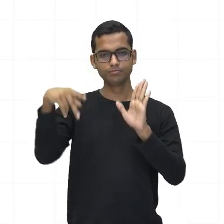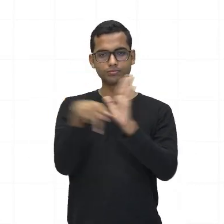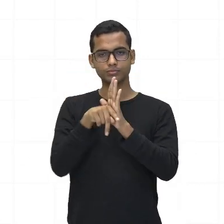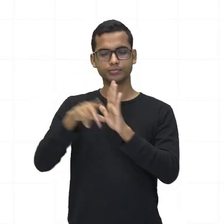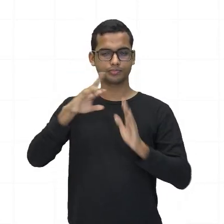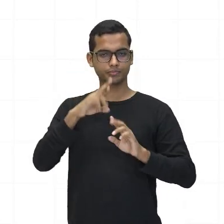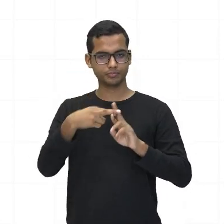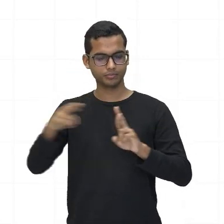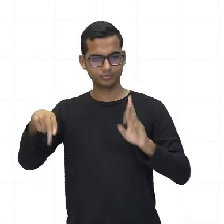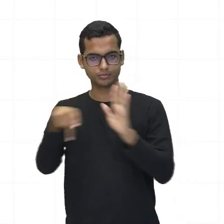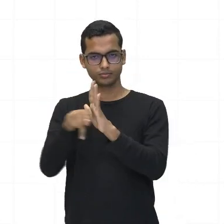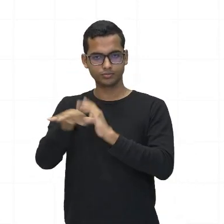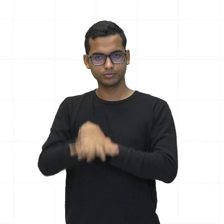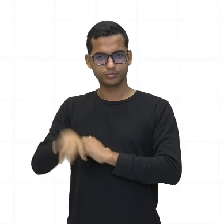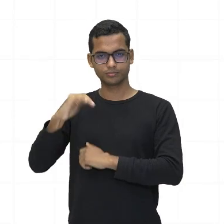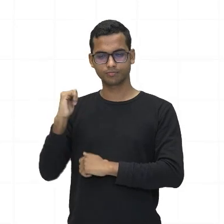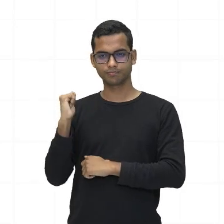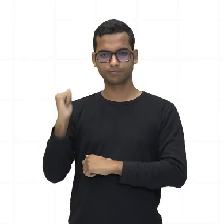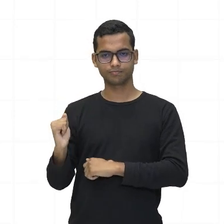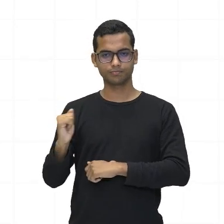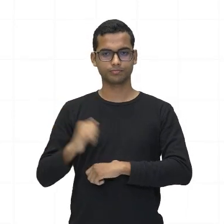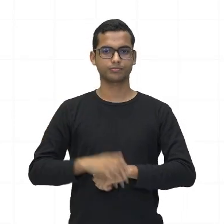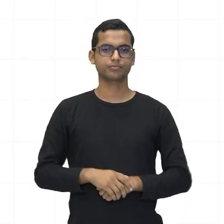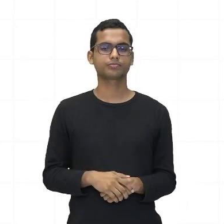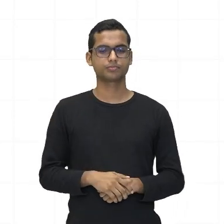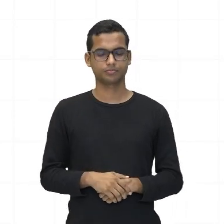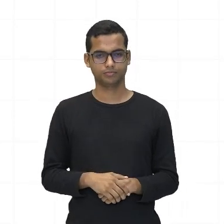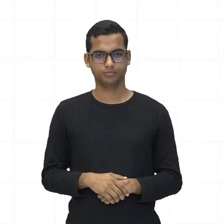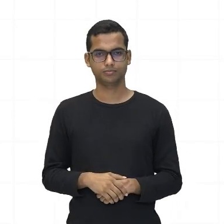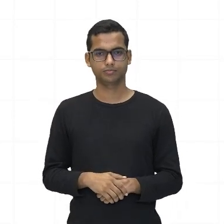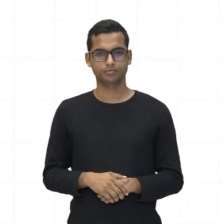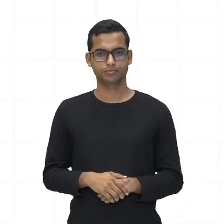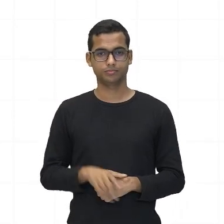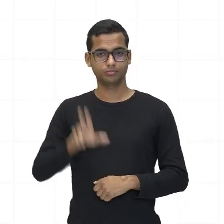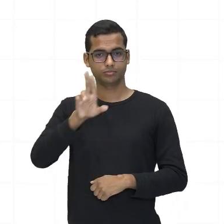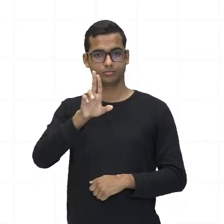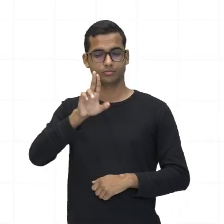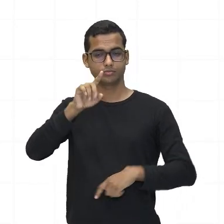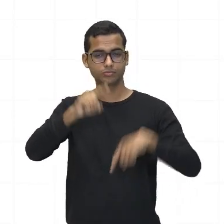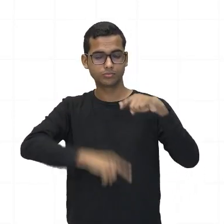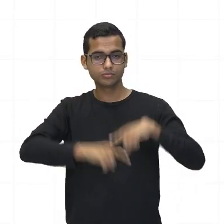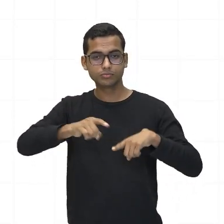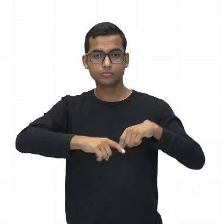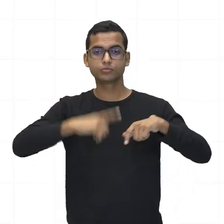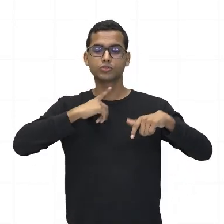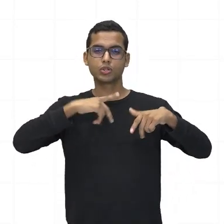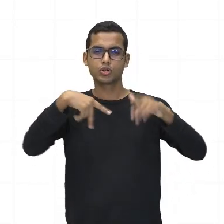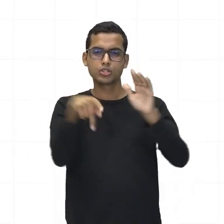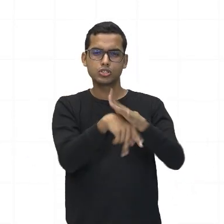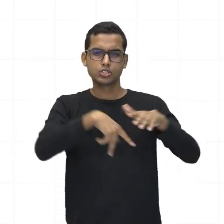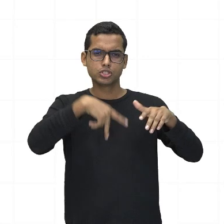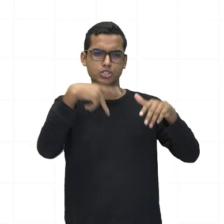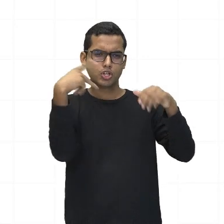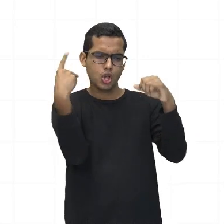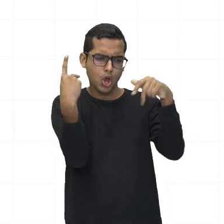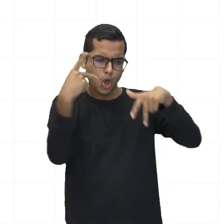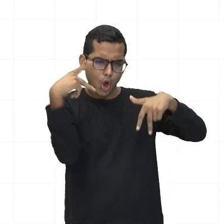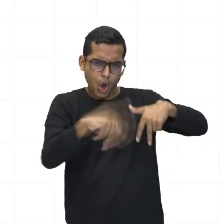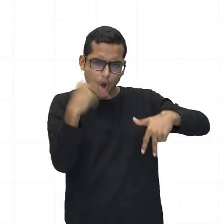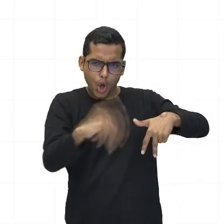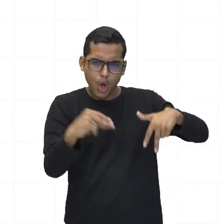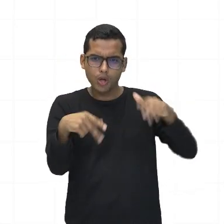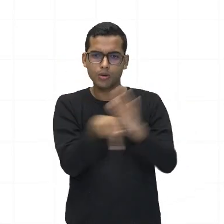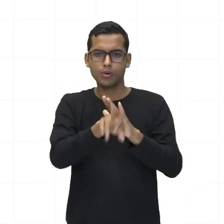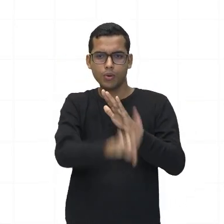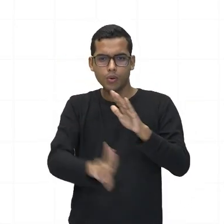abraâmica, de um instrumento de tortura usado pelo Império Romano, a cruz passou a